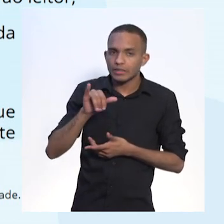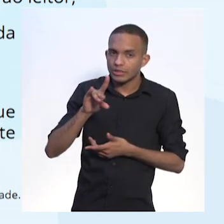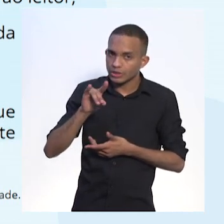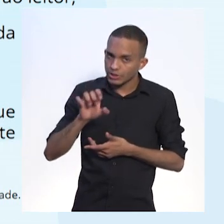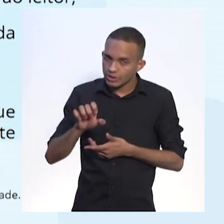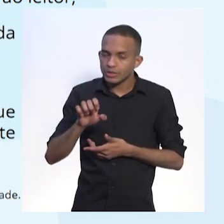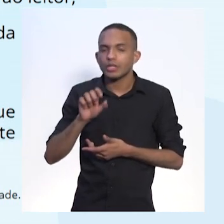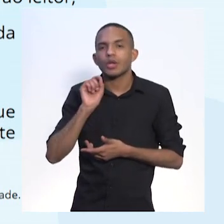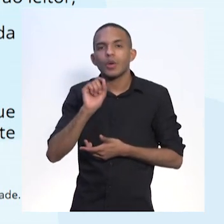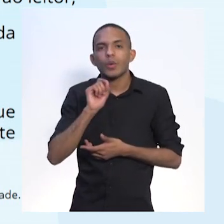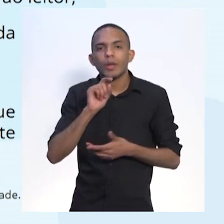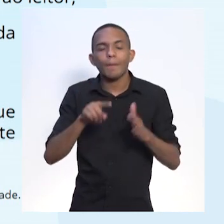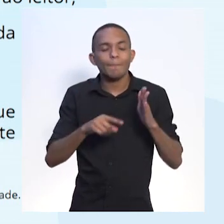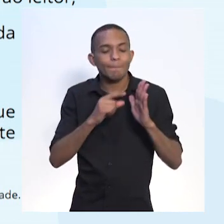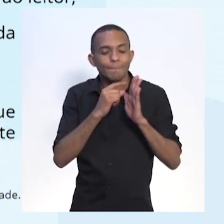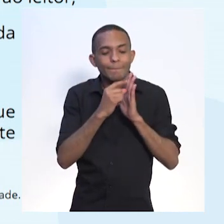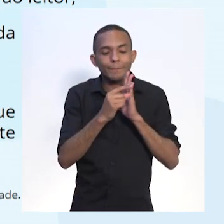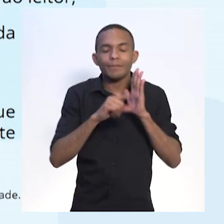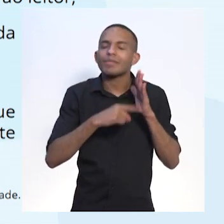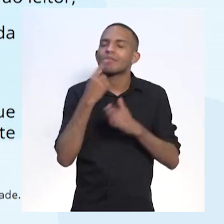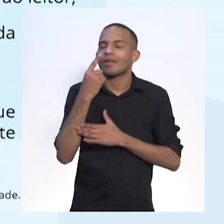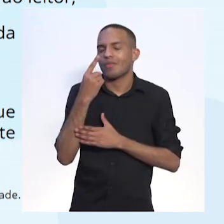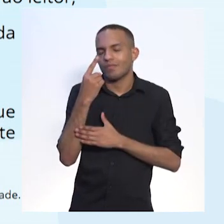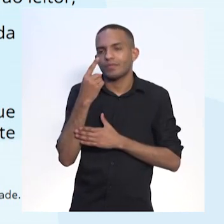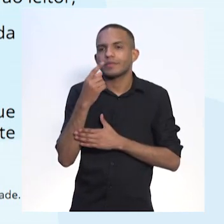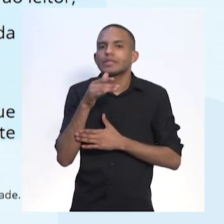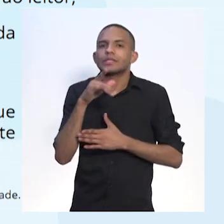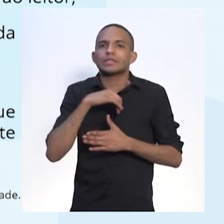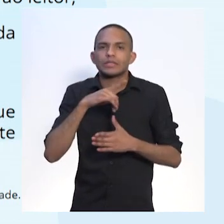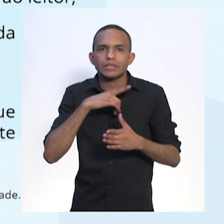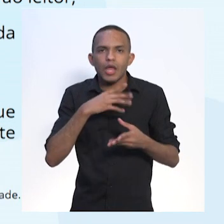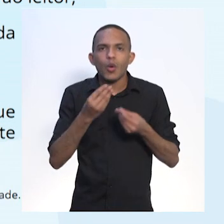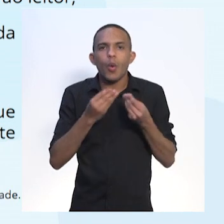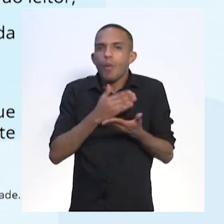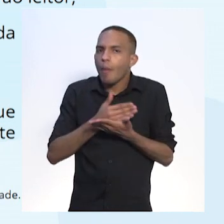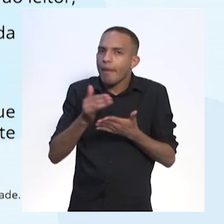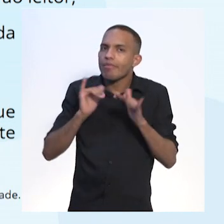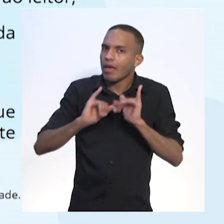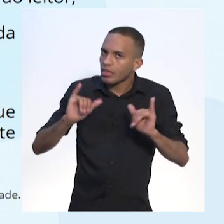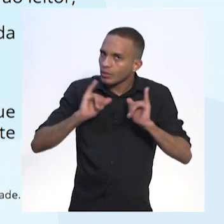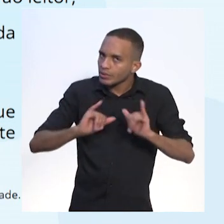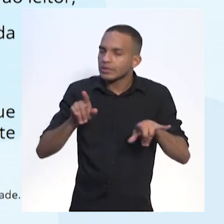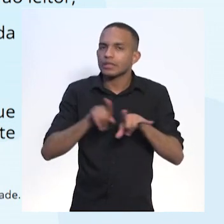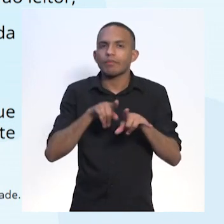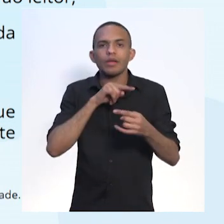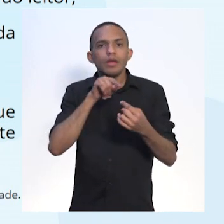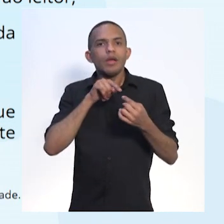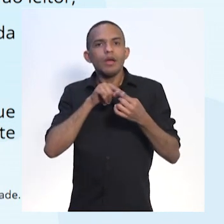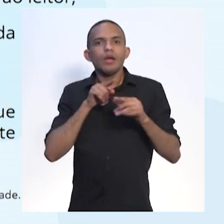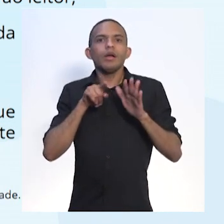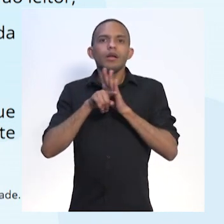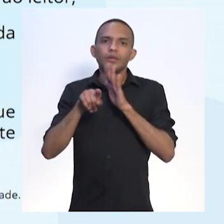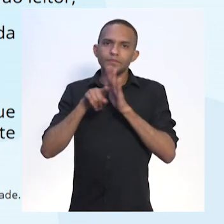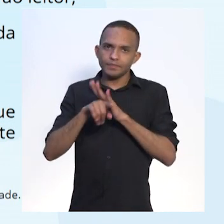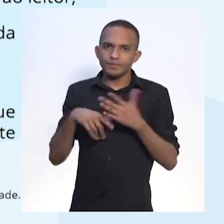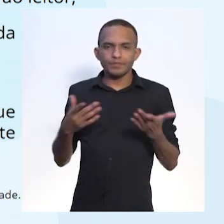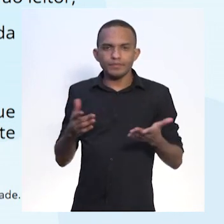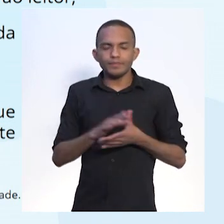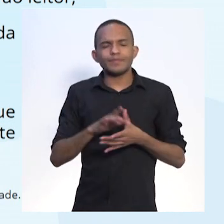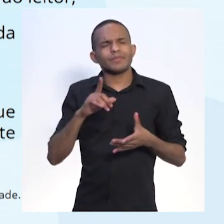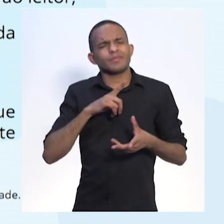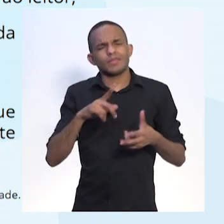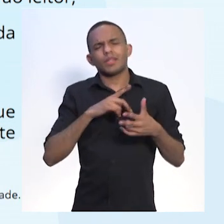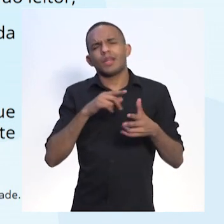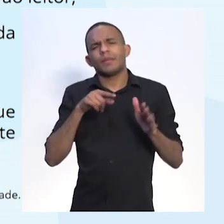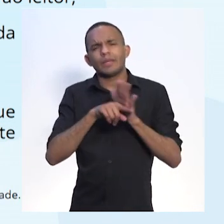primeiro parágrafo do texto. Como nós vimos, introdução da notícia correspondente às perguntas. Então, tenha todas